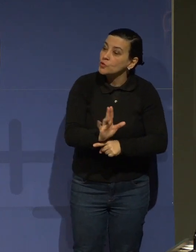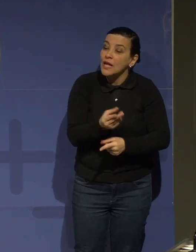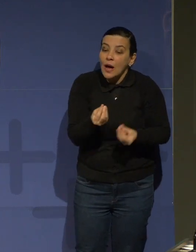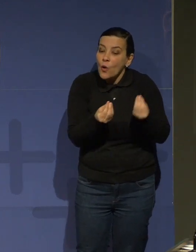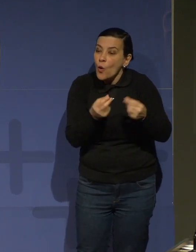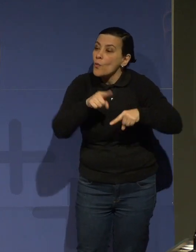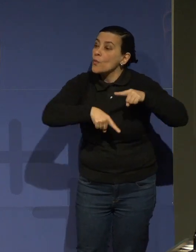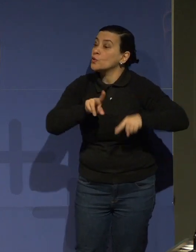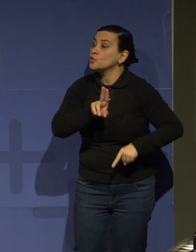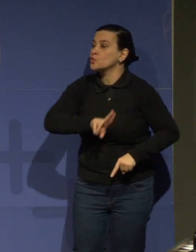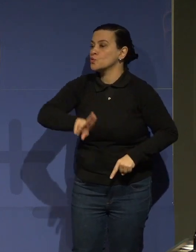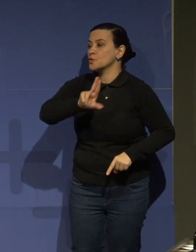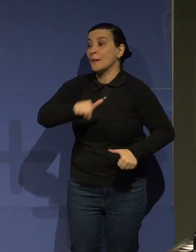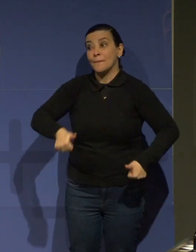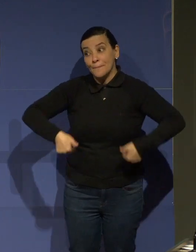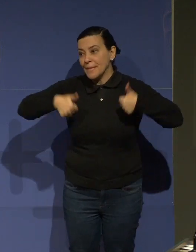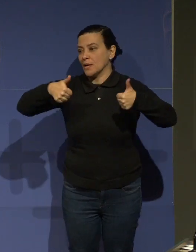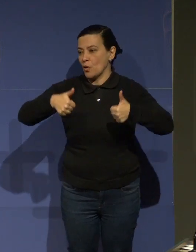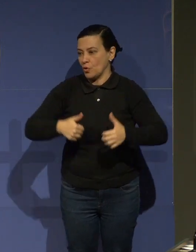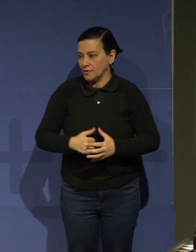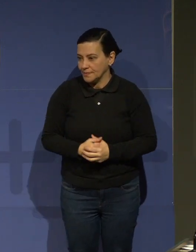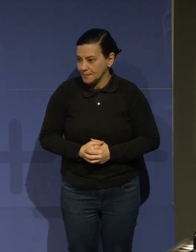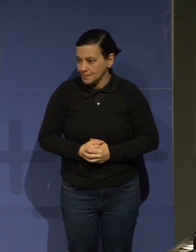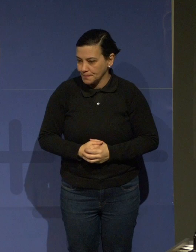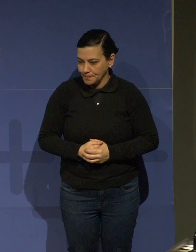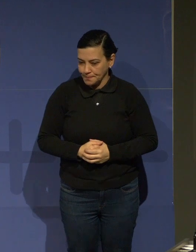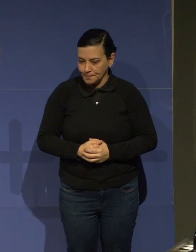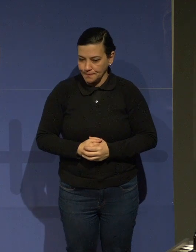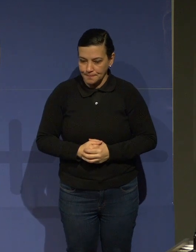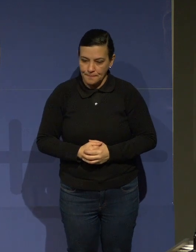do produto. Pode passar, por favor.